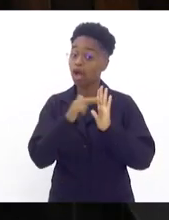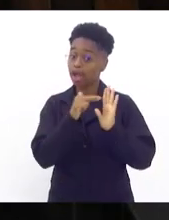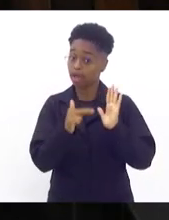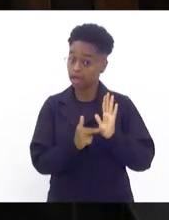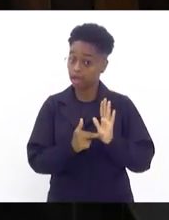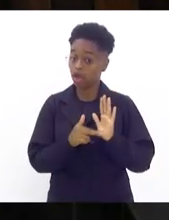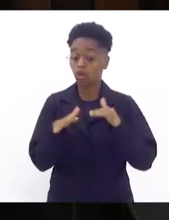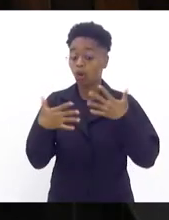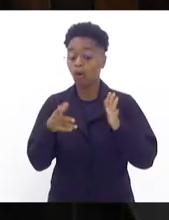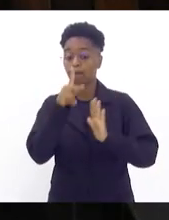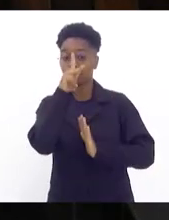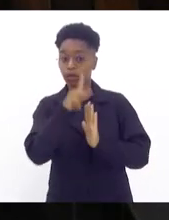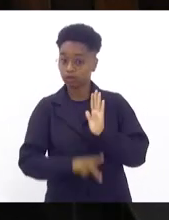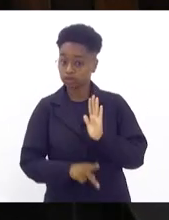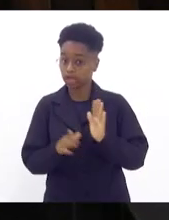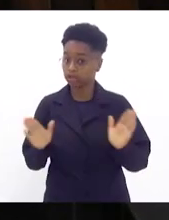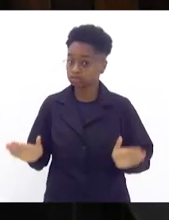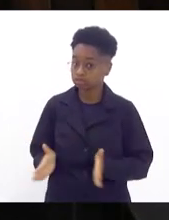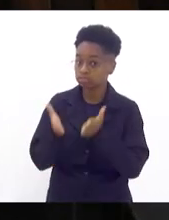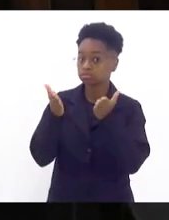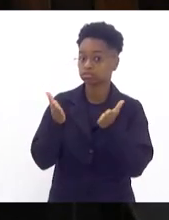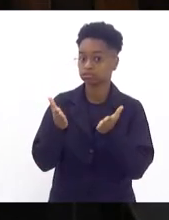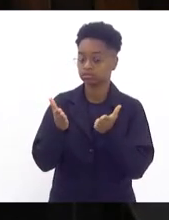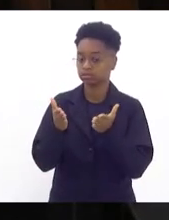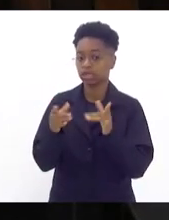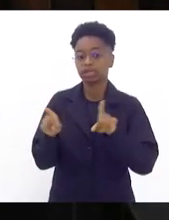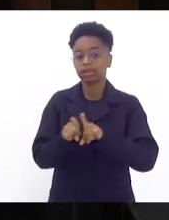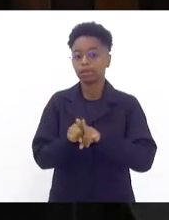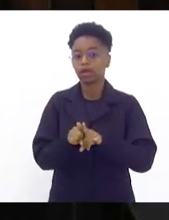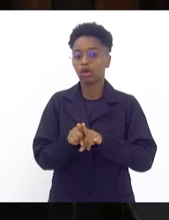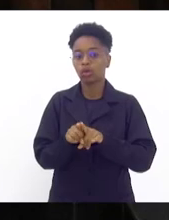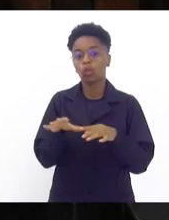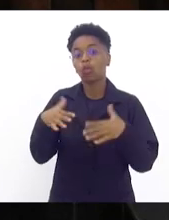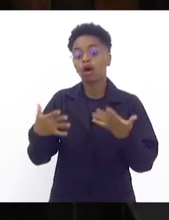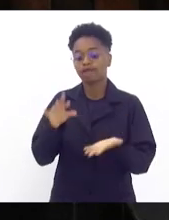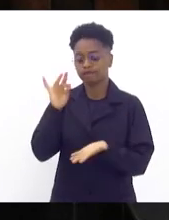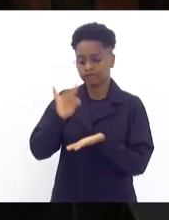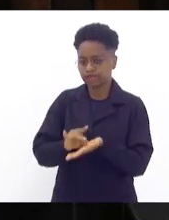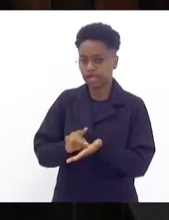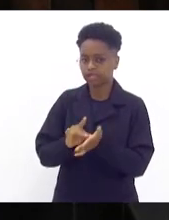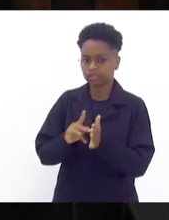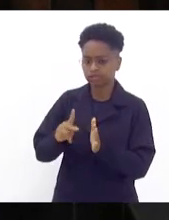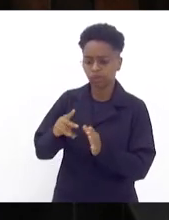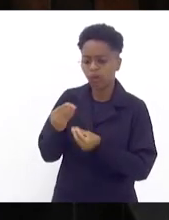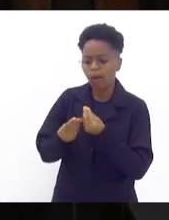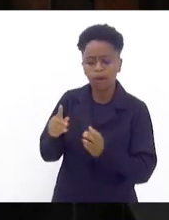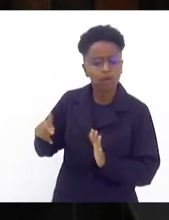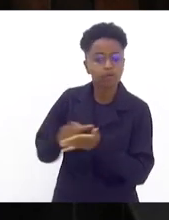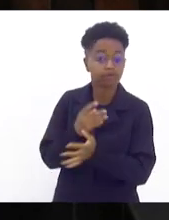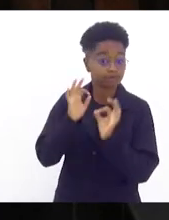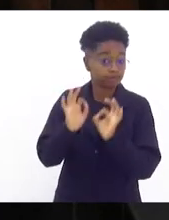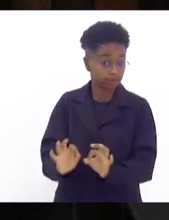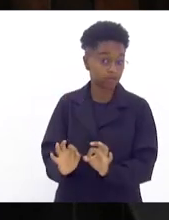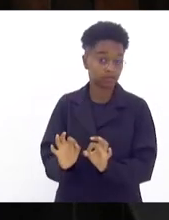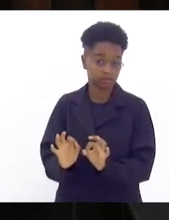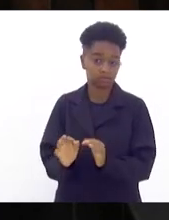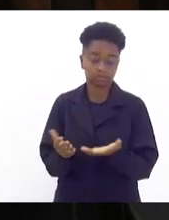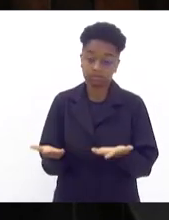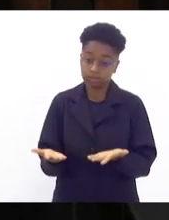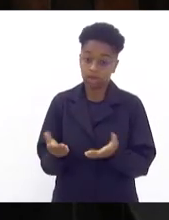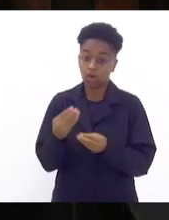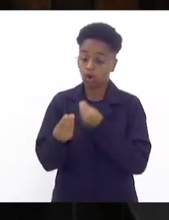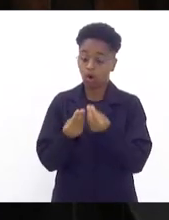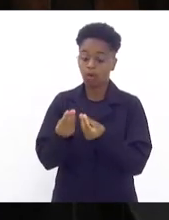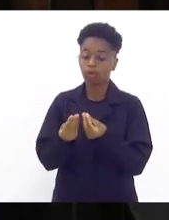que projetos foram incentivados, qual efetiva aplicabilidade desses projetos incentivados na